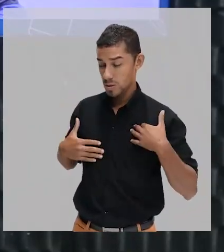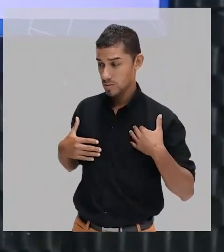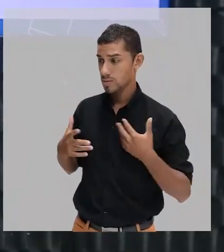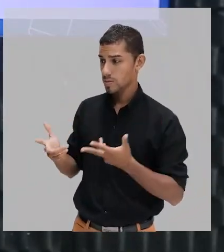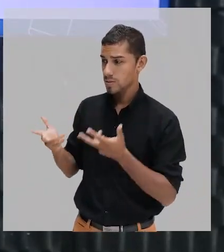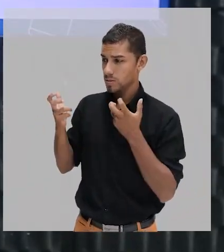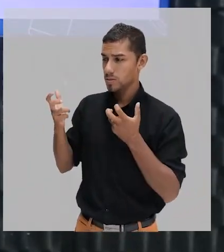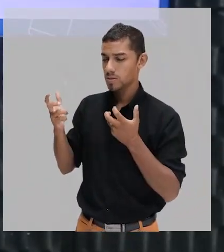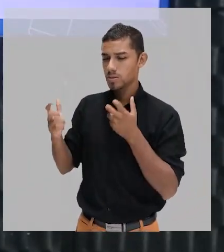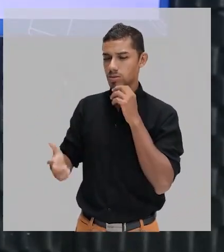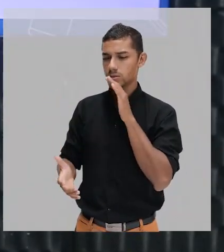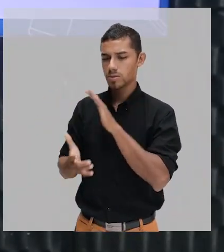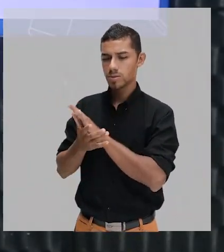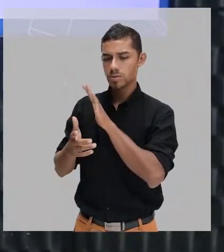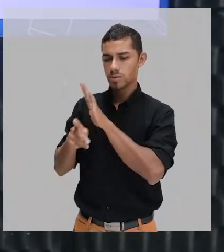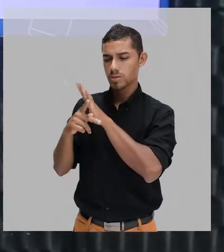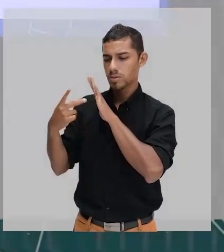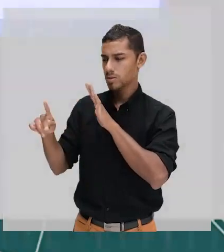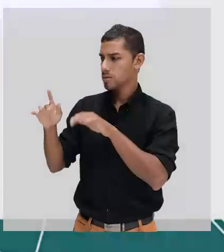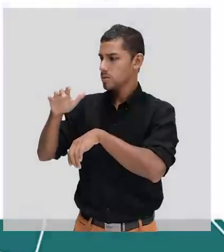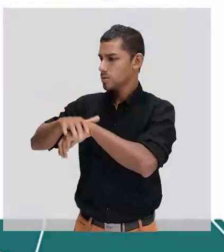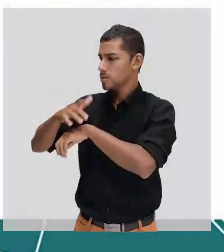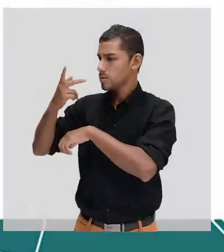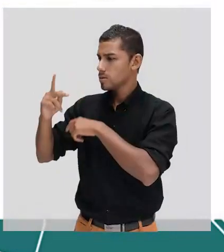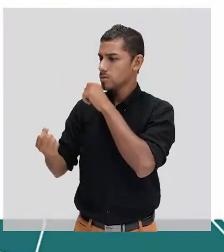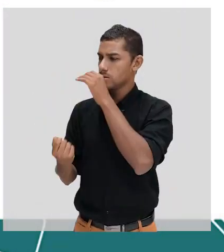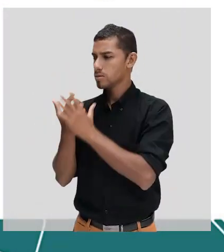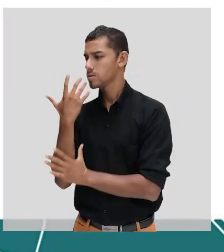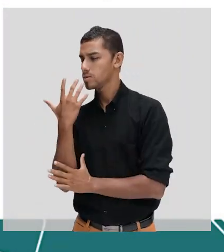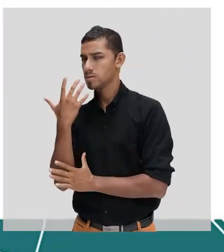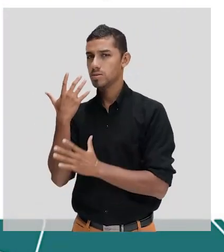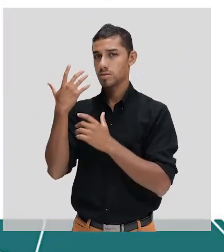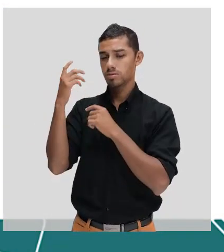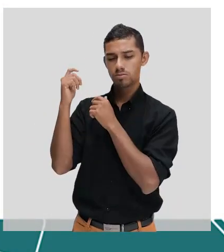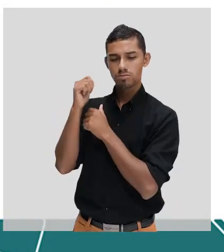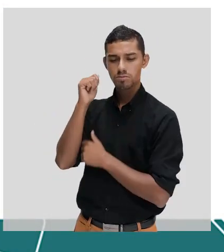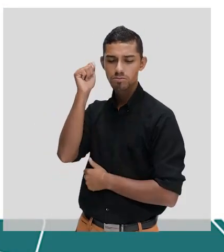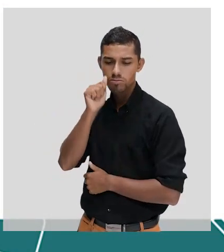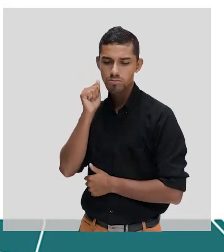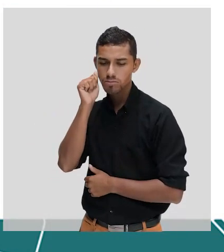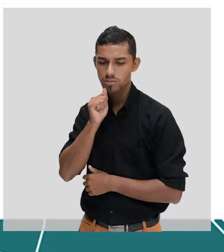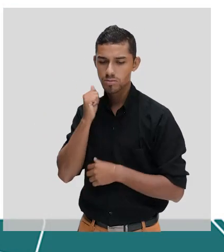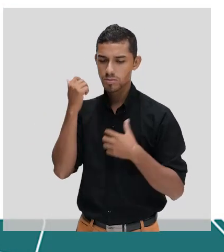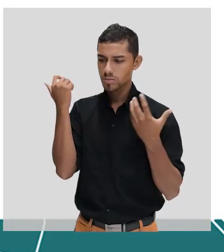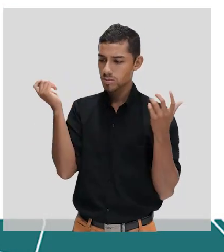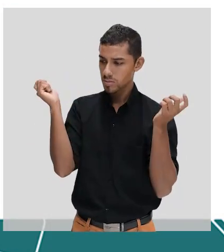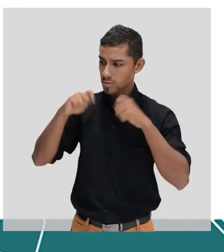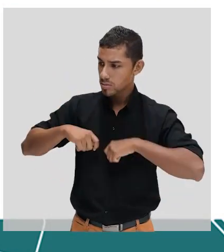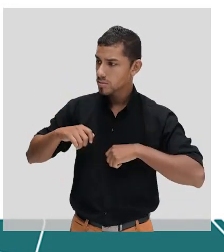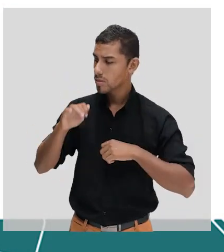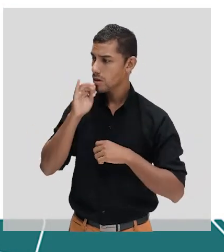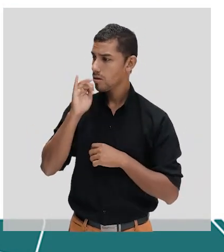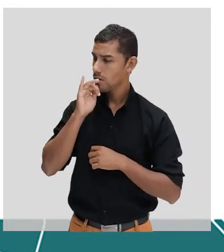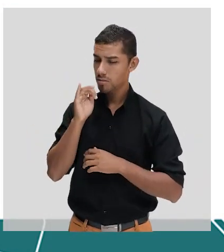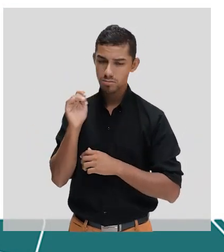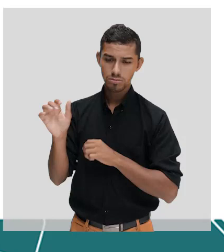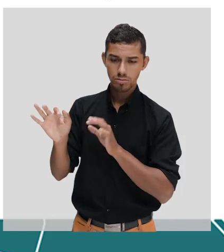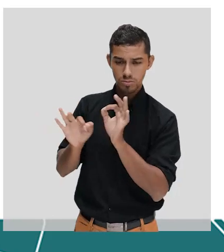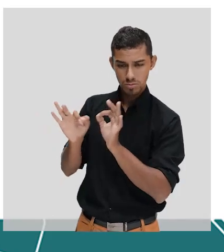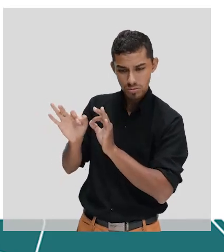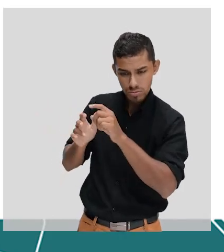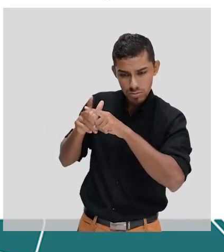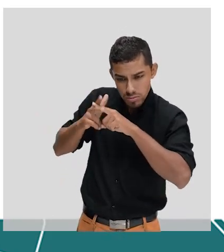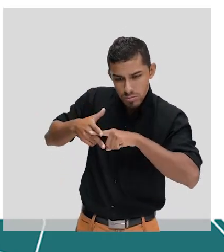interpretar e criar personagens, né? O espaço teatral e esses mecanismos de interpretação e de montagem, eles